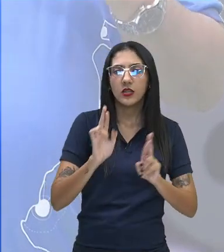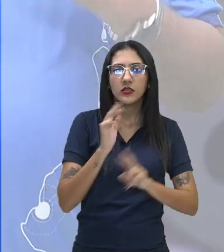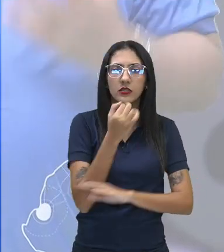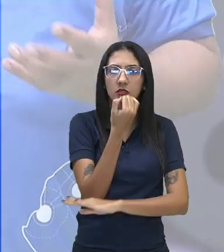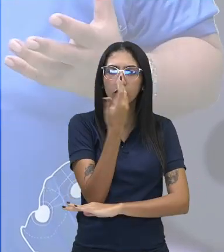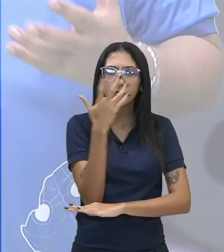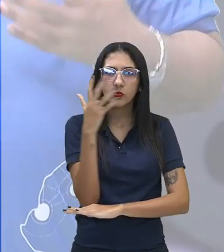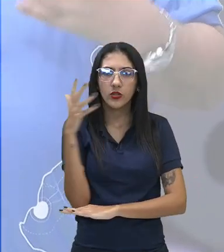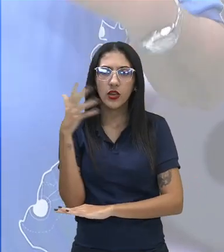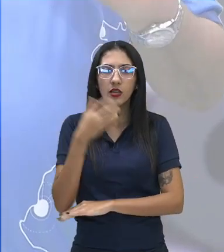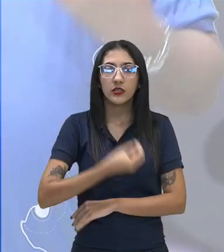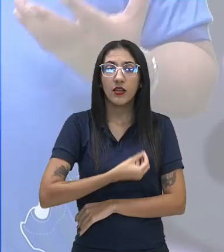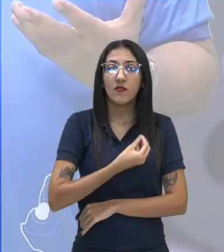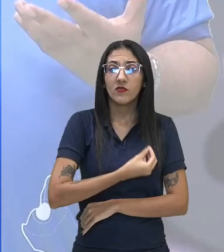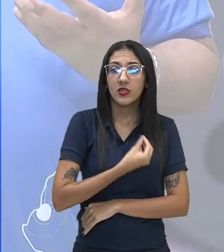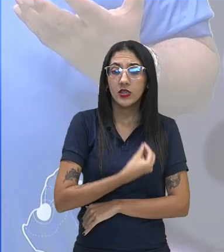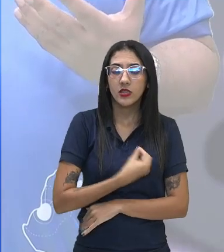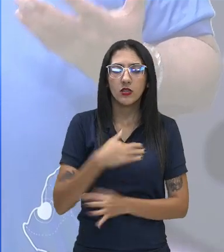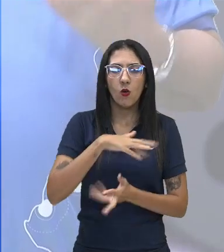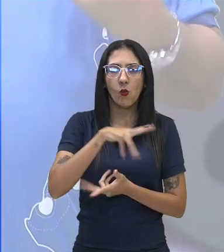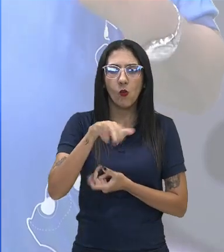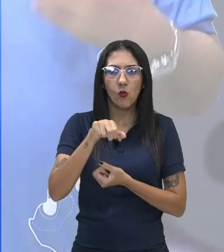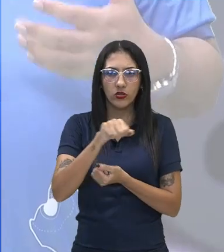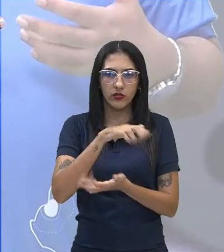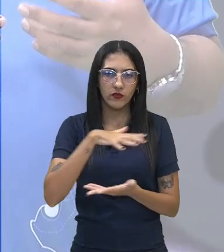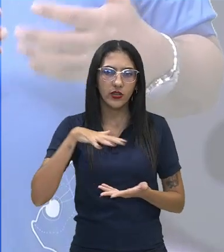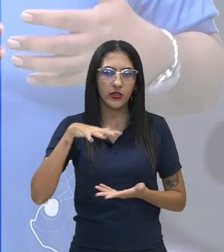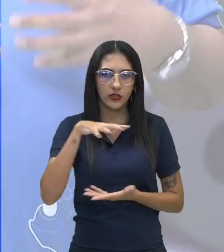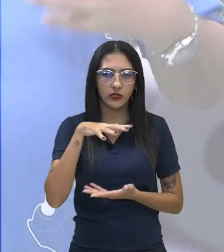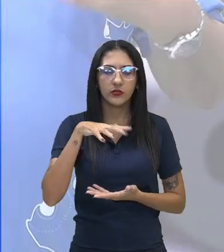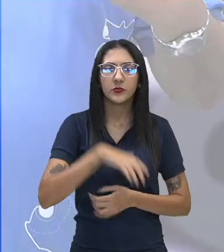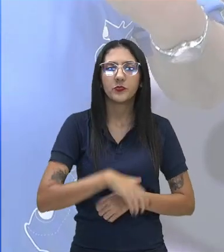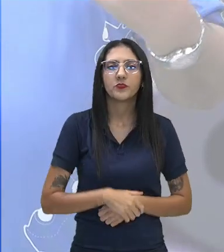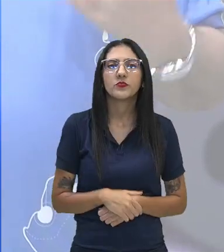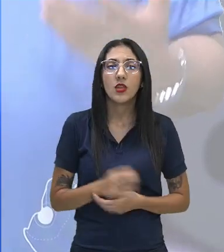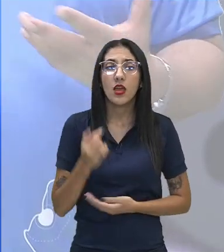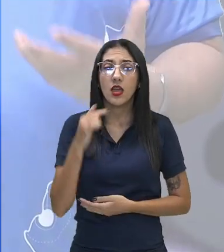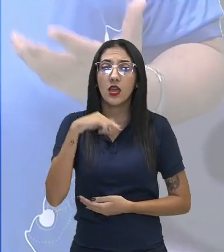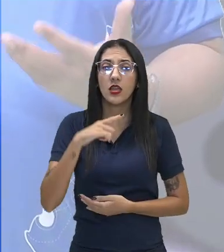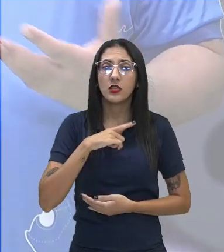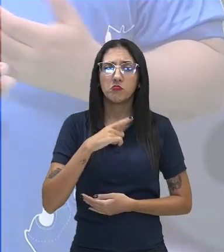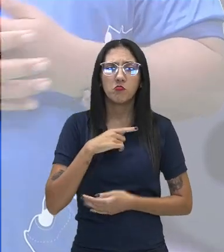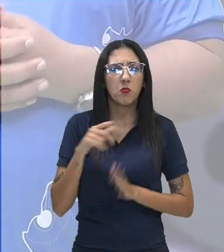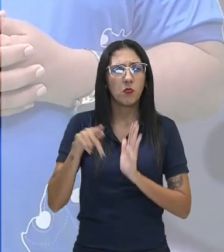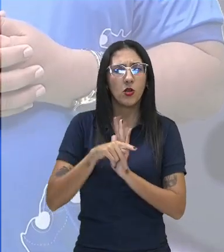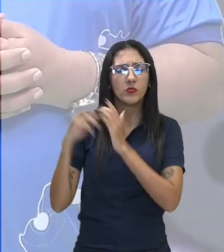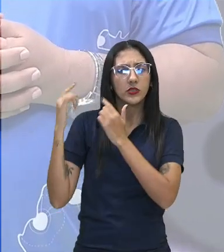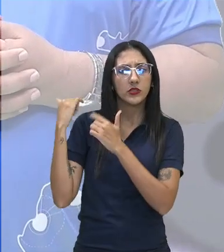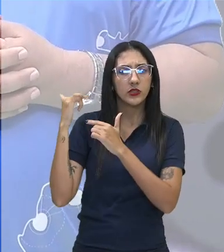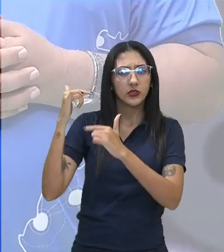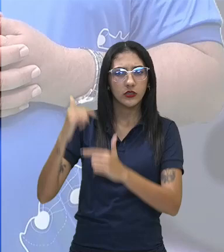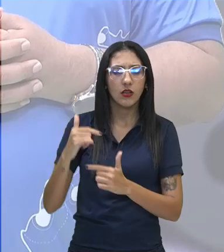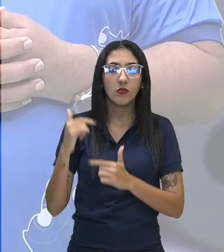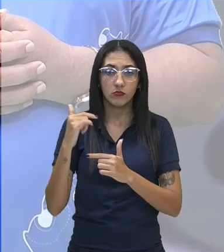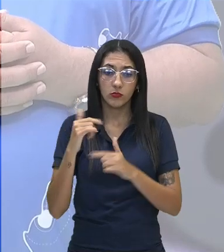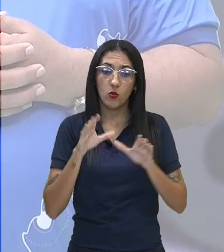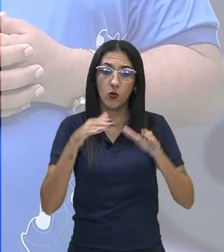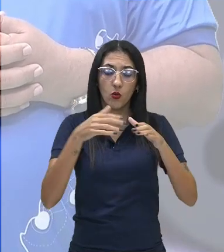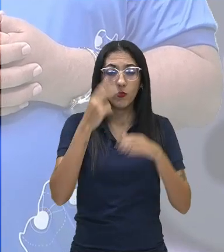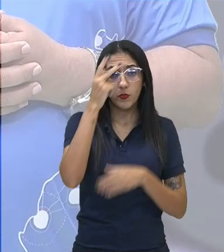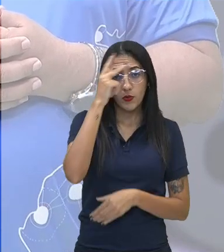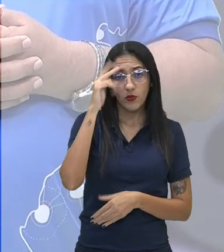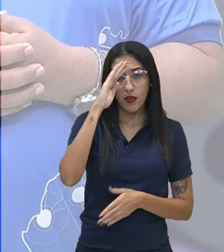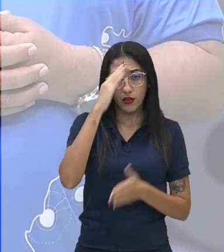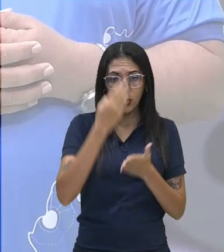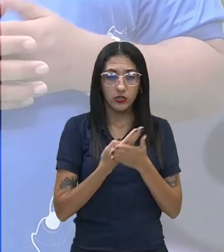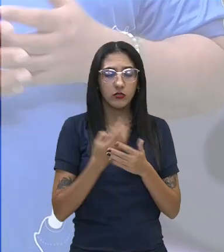natureza, a vida, o universo. Eles se tornaram tradicionais entre seus fiéis pelo fato